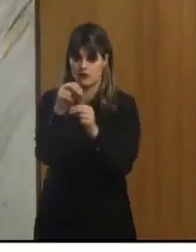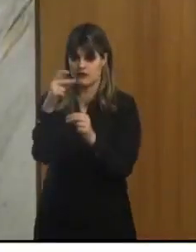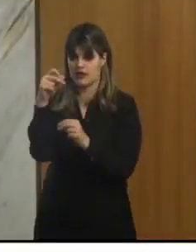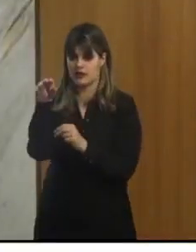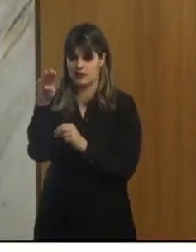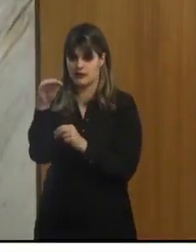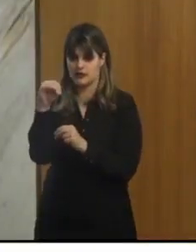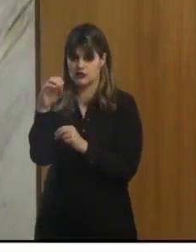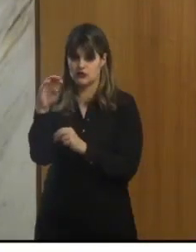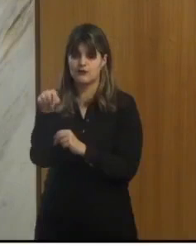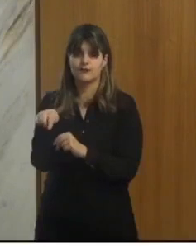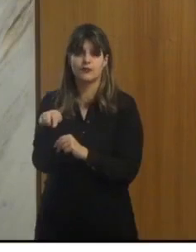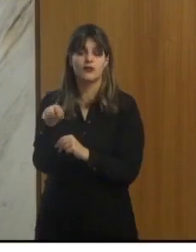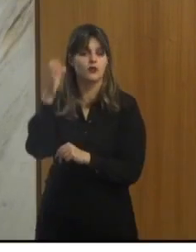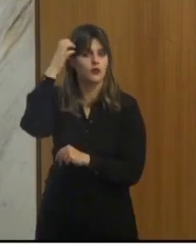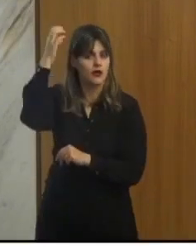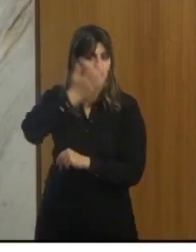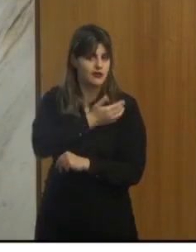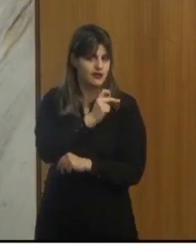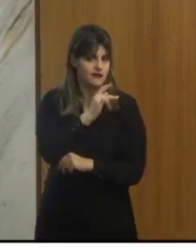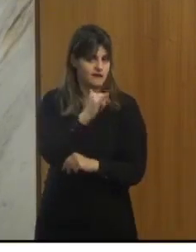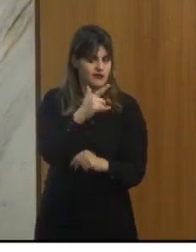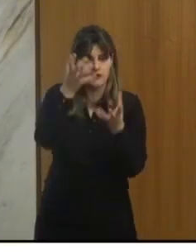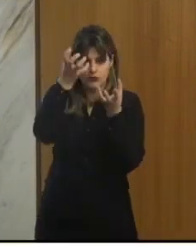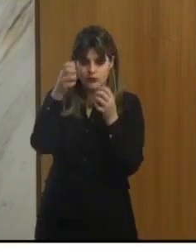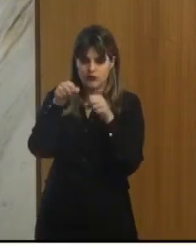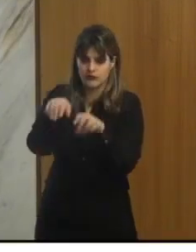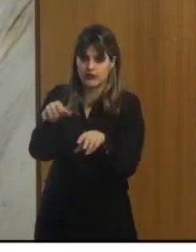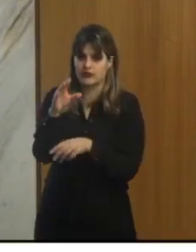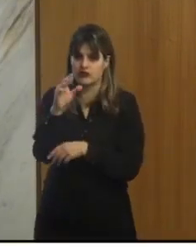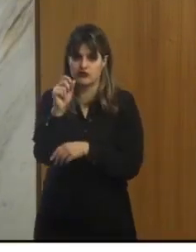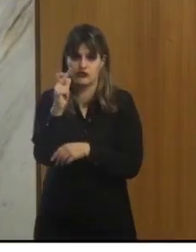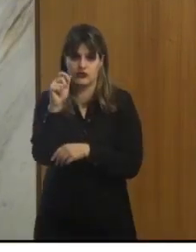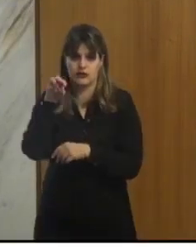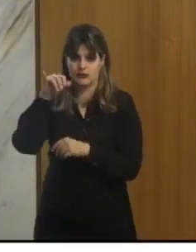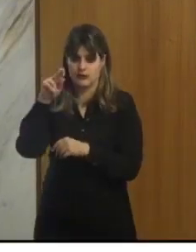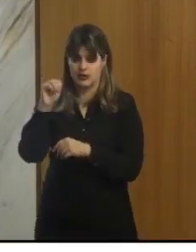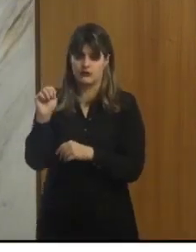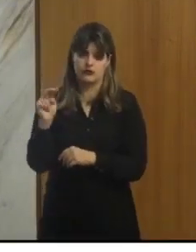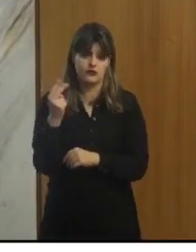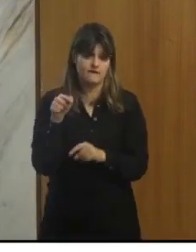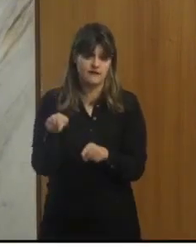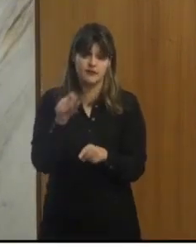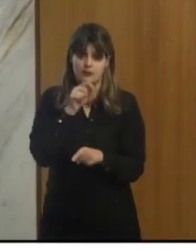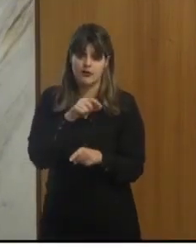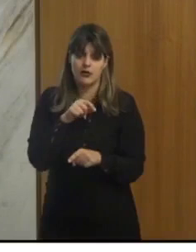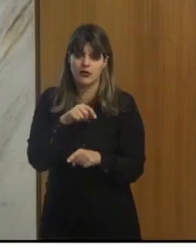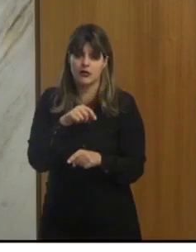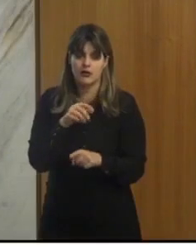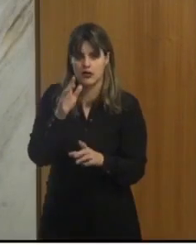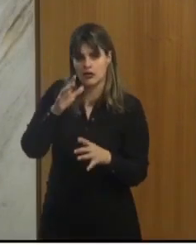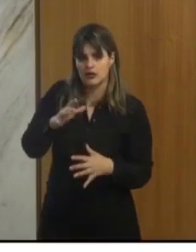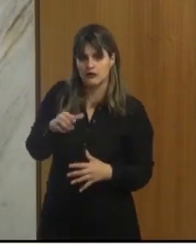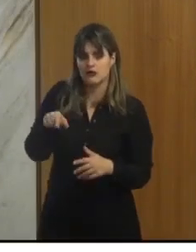duas figuras, que é o Rei David e o Profeta Jeremias, que ambas podem ser, e João Maruz diz, podem